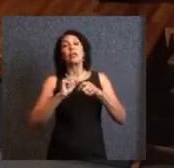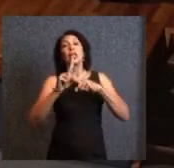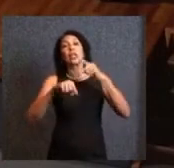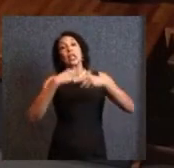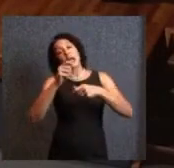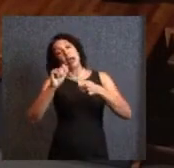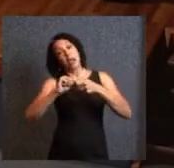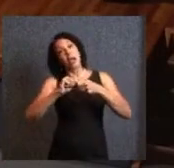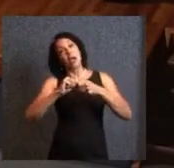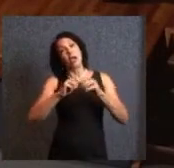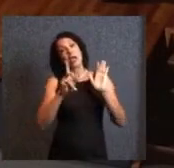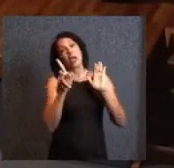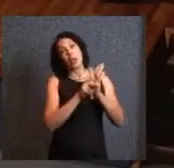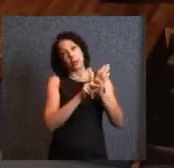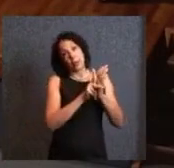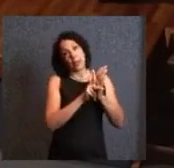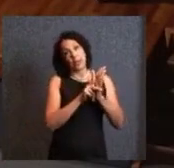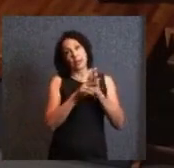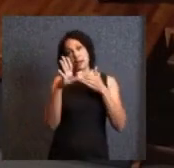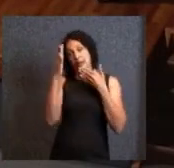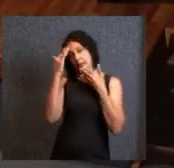execução? Obrigada.